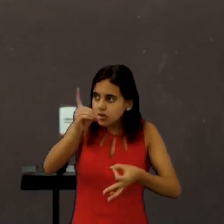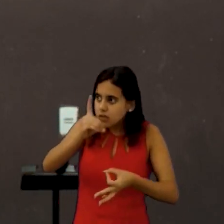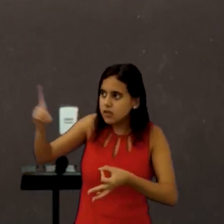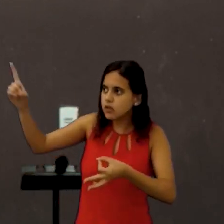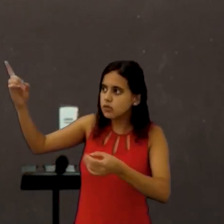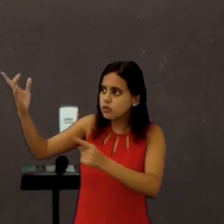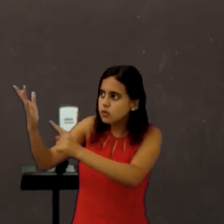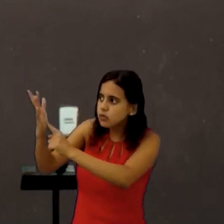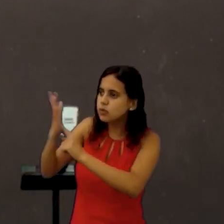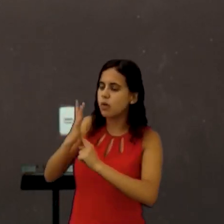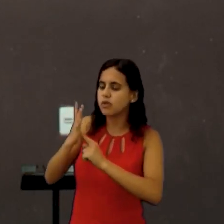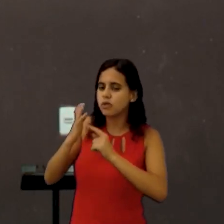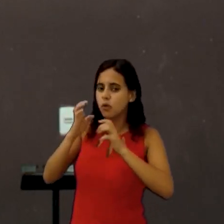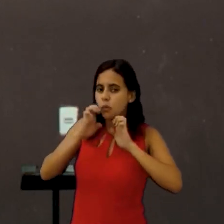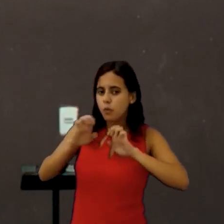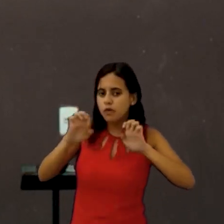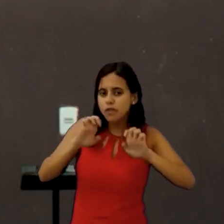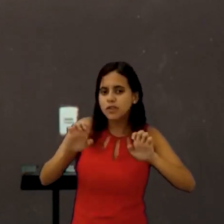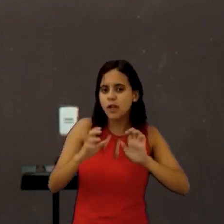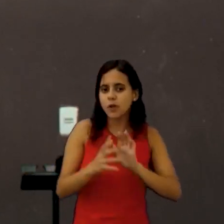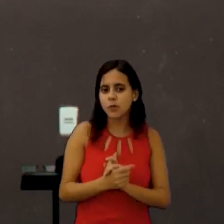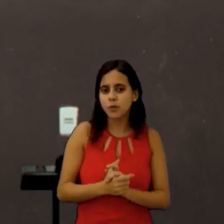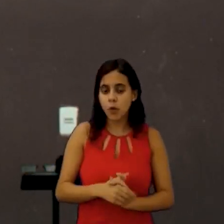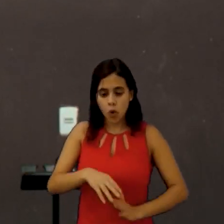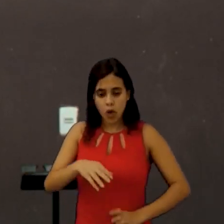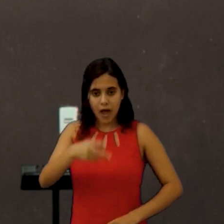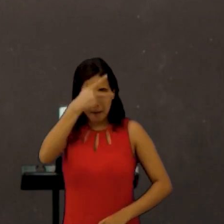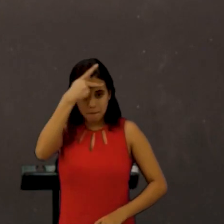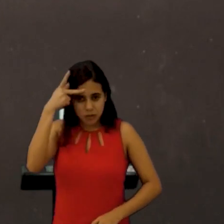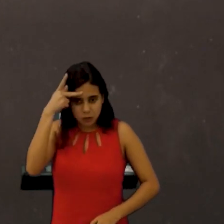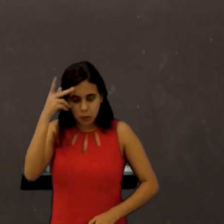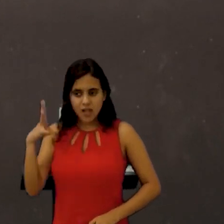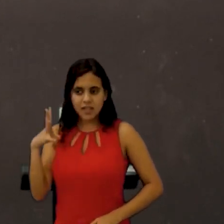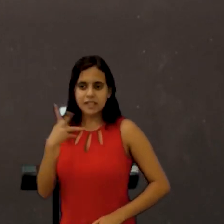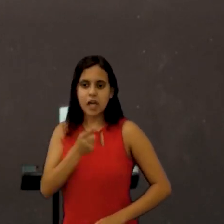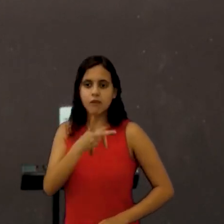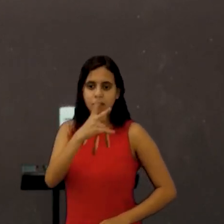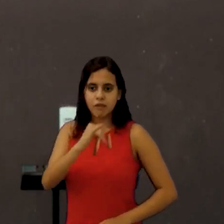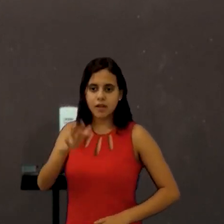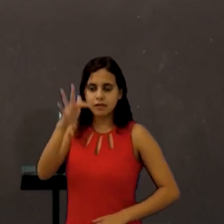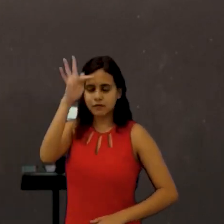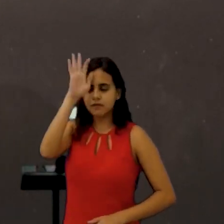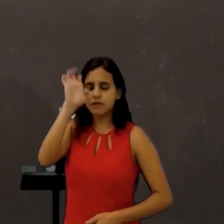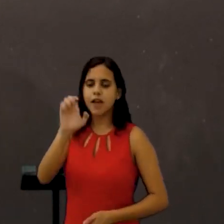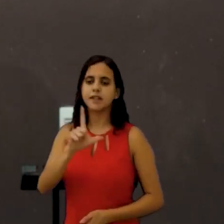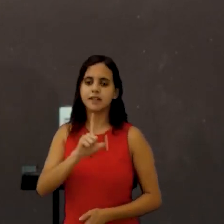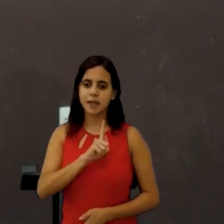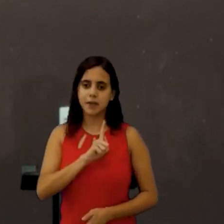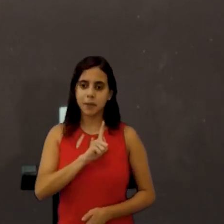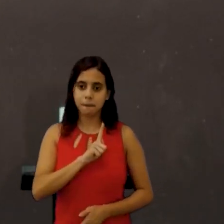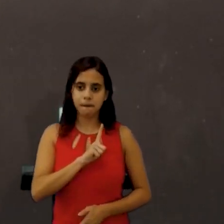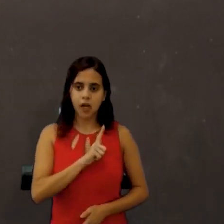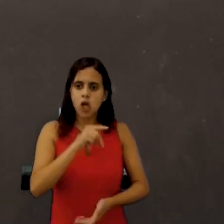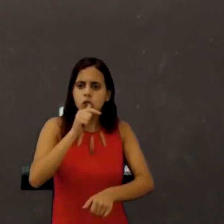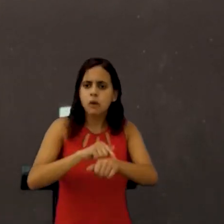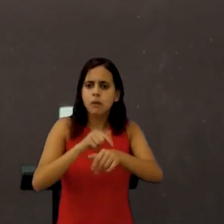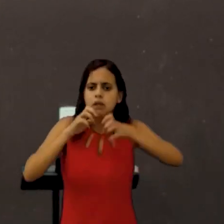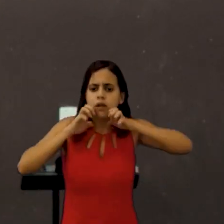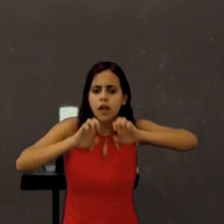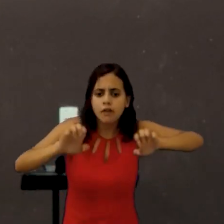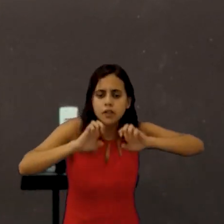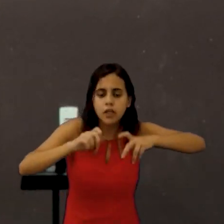no evangelho, de fé em fé, como está escrito, o justo viverá por fé. Meu irmão, quando o evangelho é pregado, a justiça